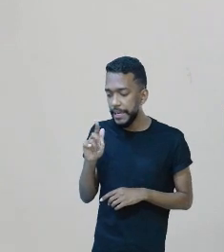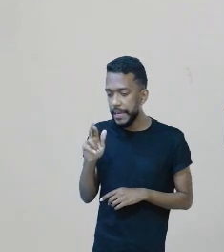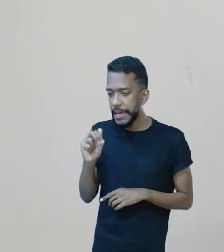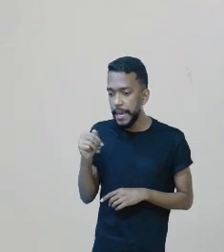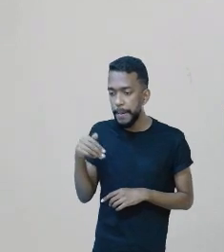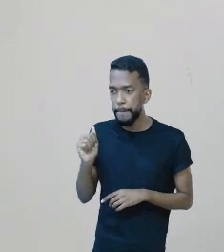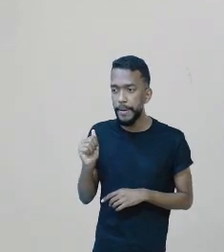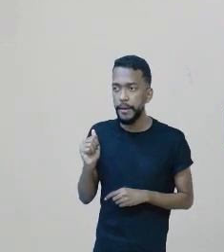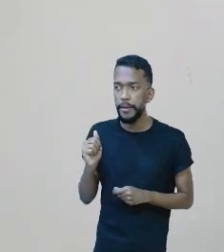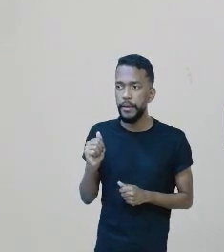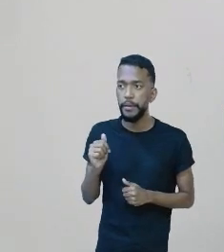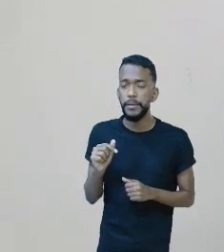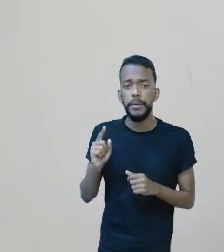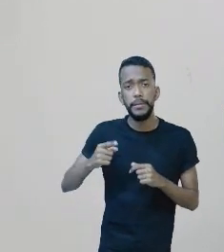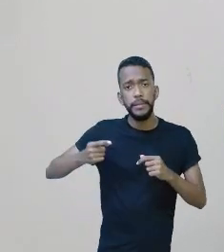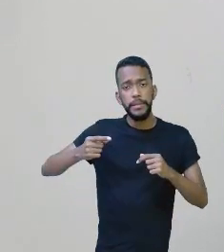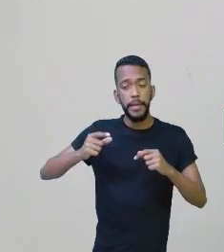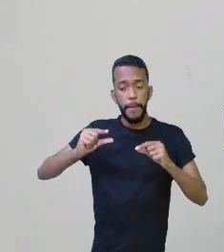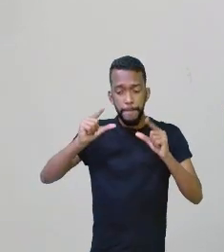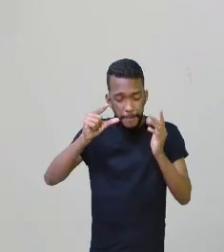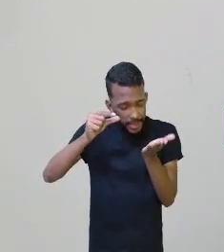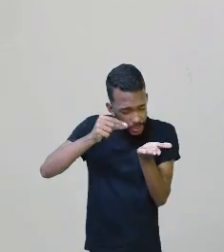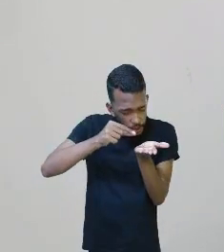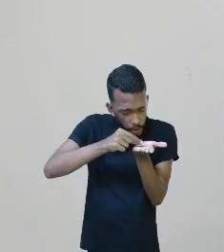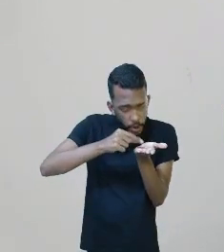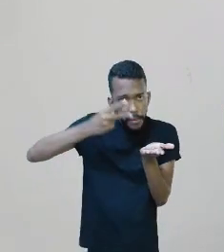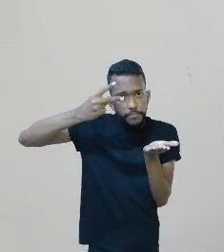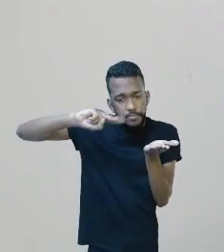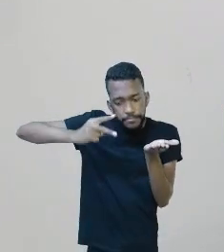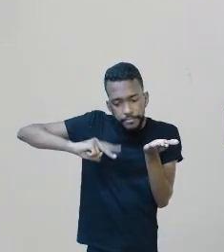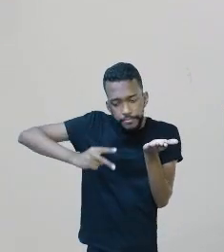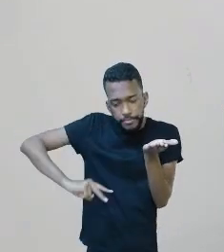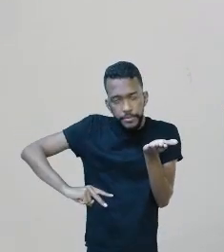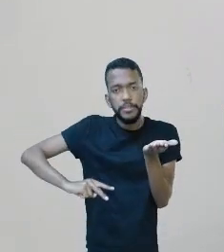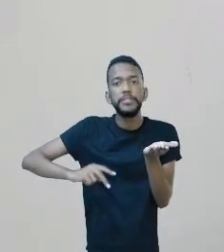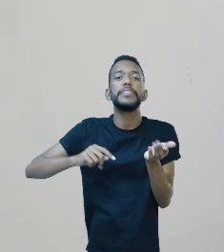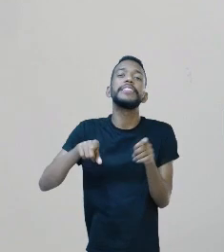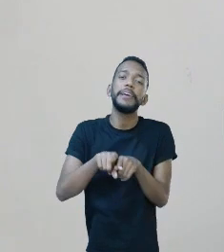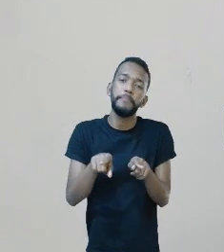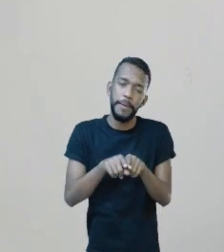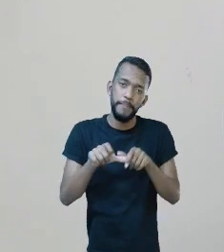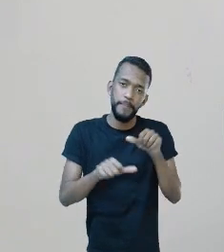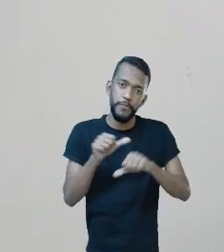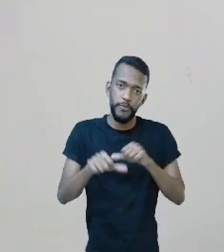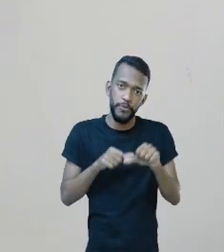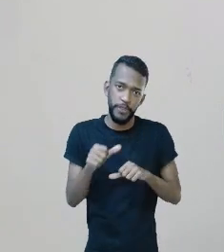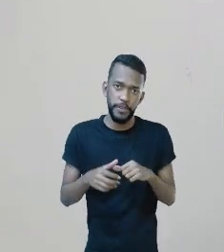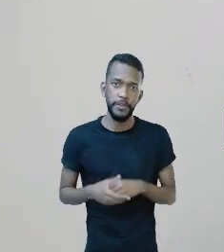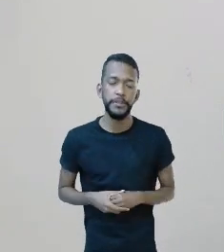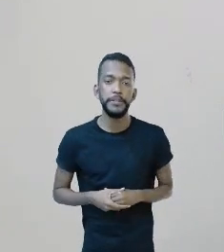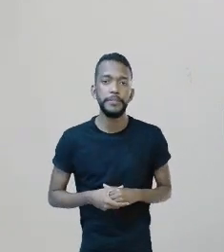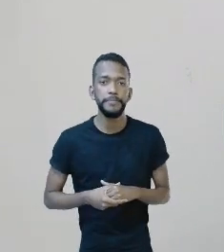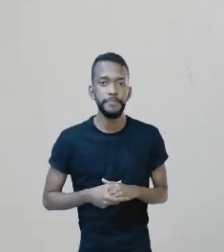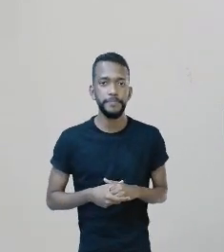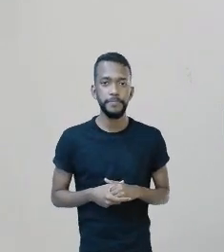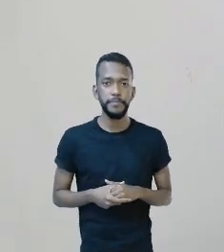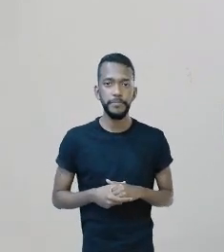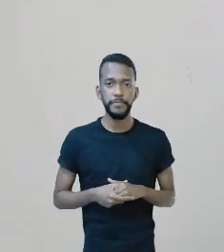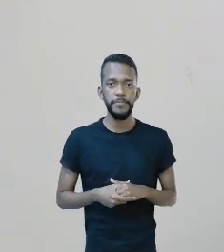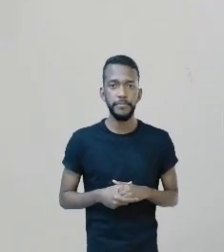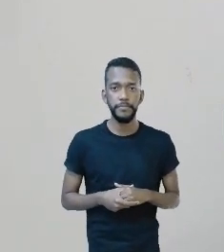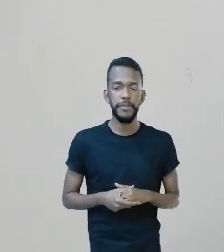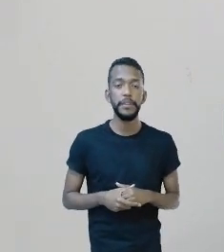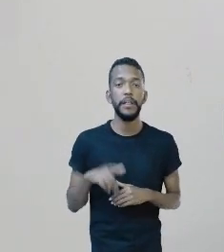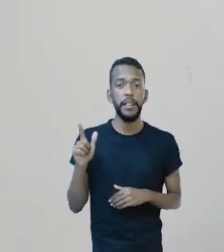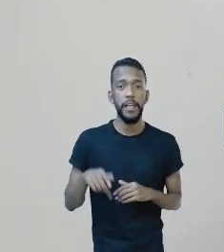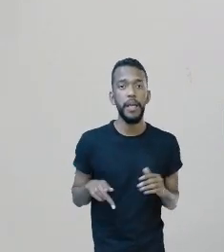miligrama. Menores massas, a unidade também muda. Nesse caso do comprimido, a gente